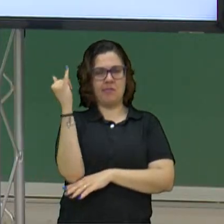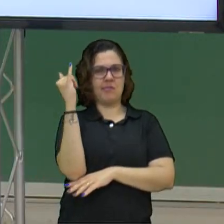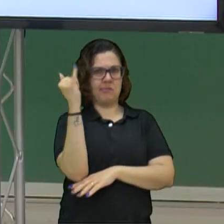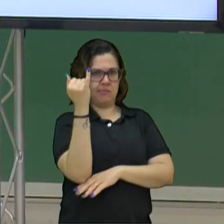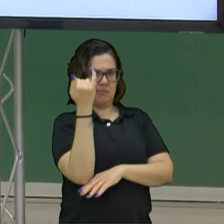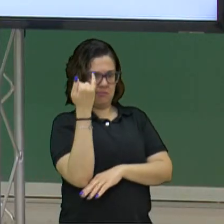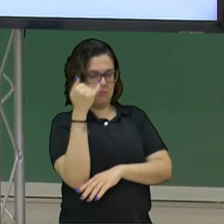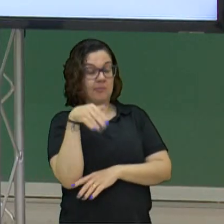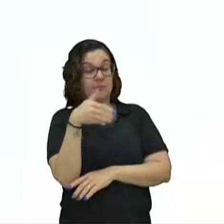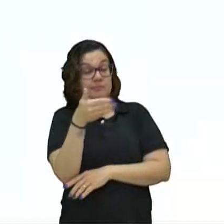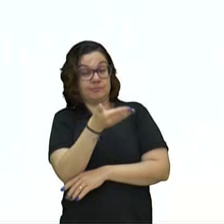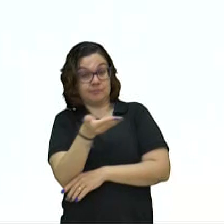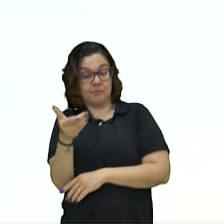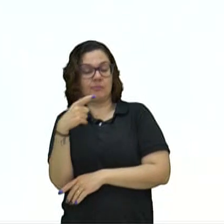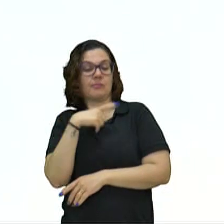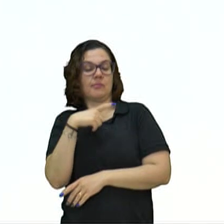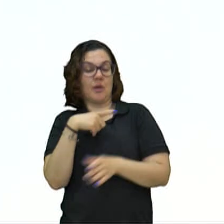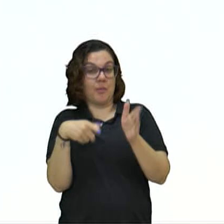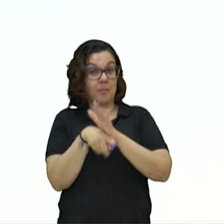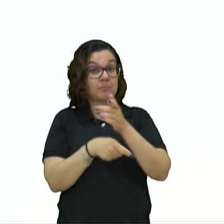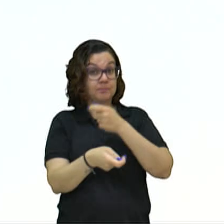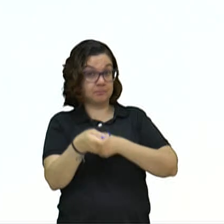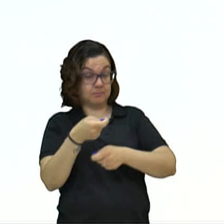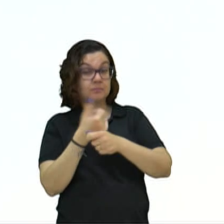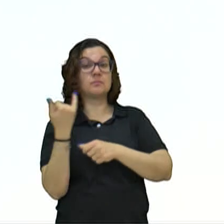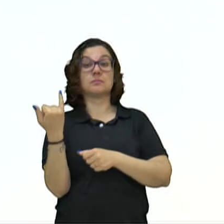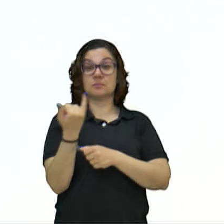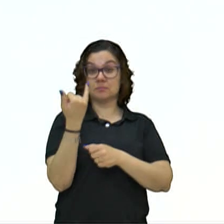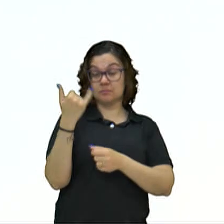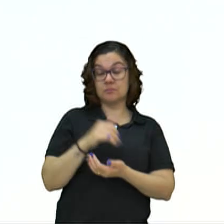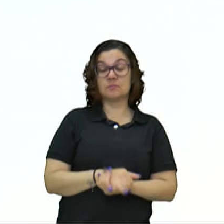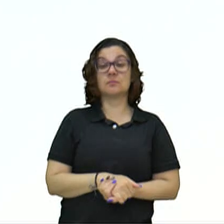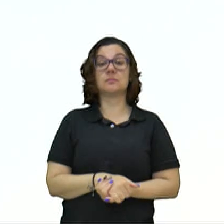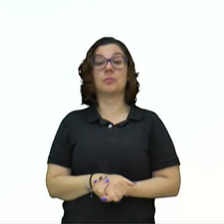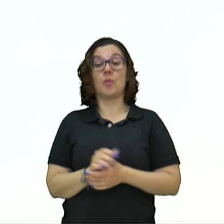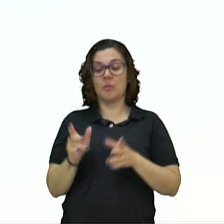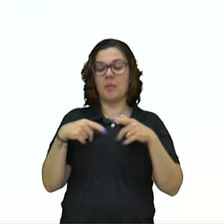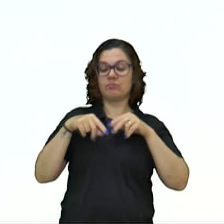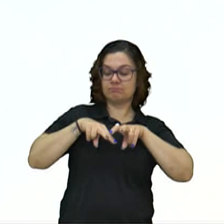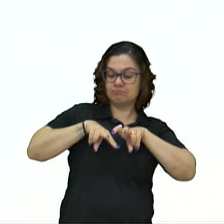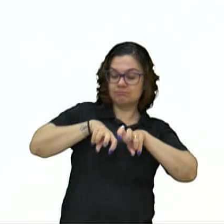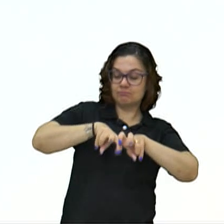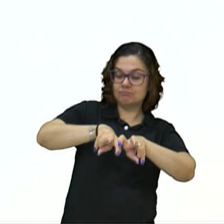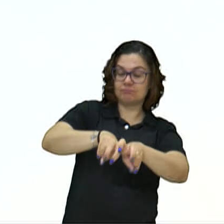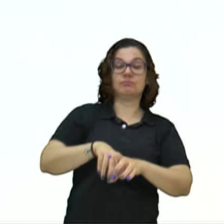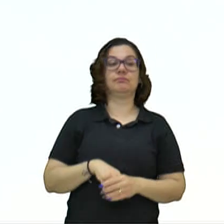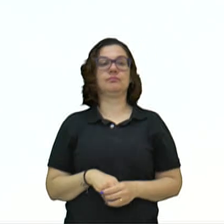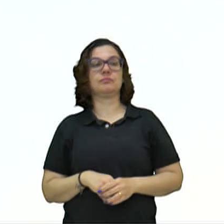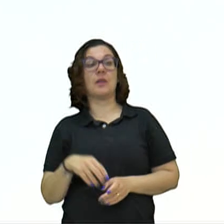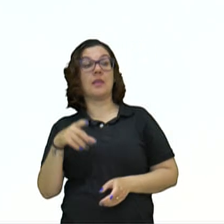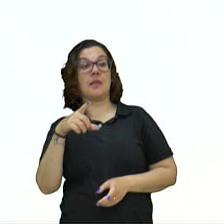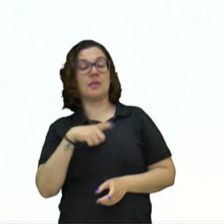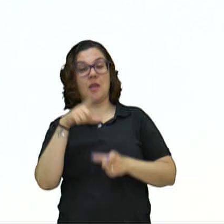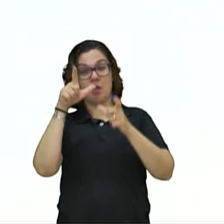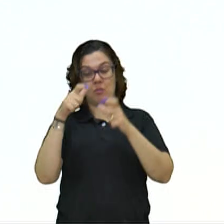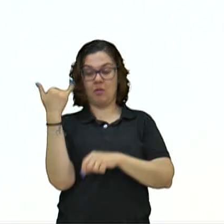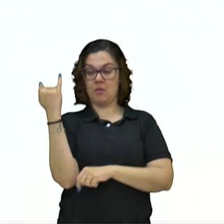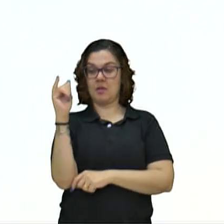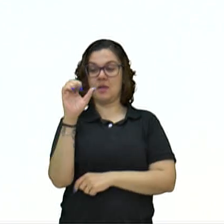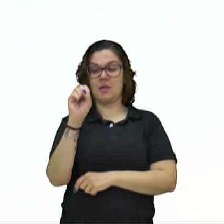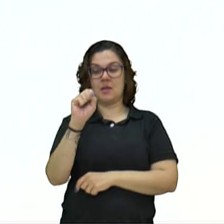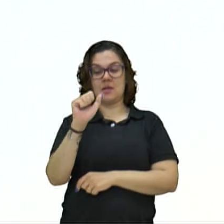aqui também tem atividades econômicas importantes relacionadas a mineração temos as ilhas salomão